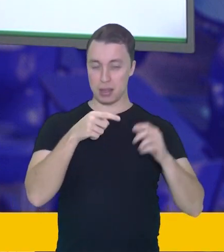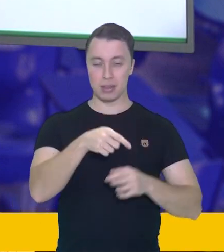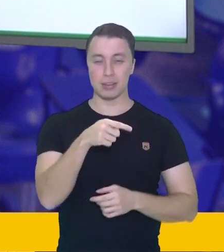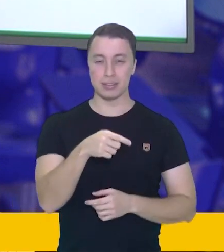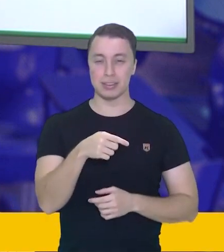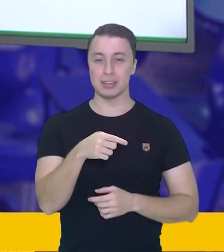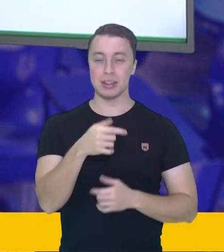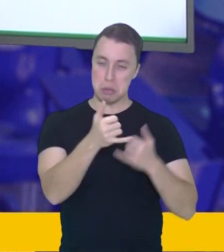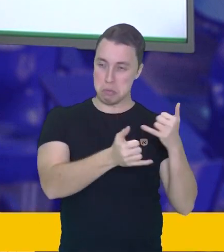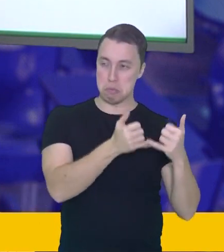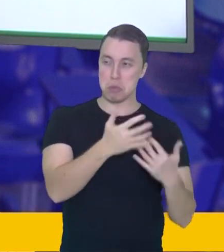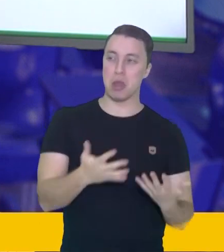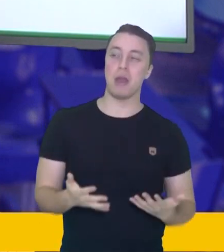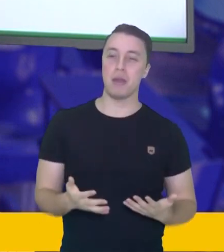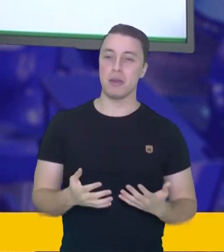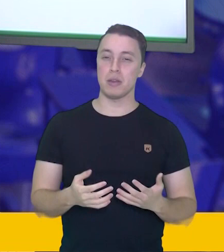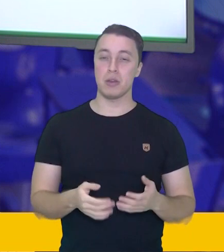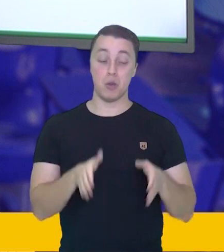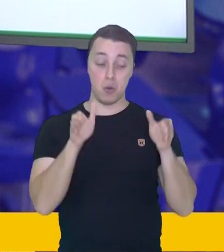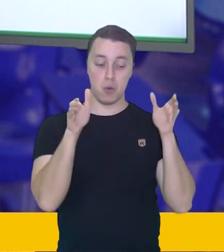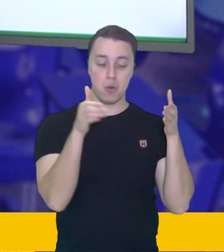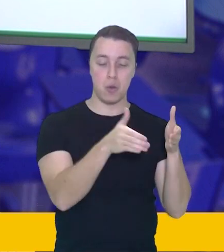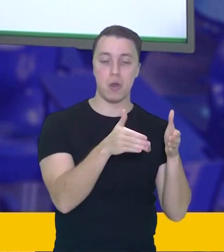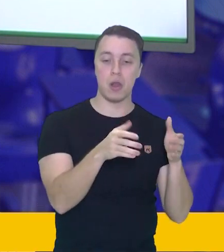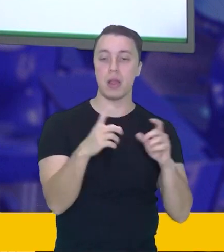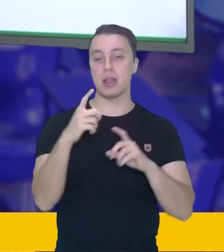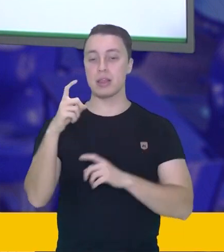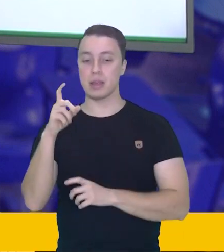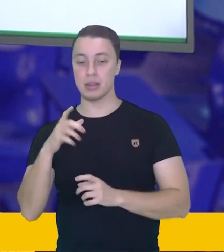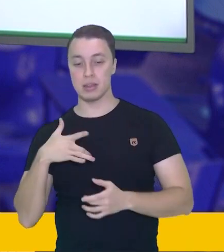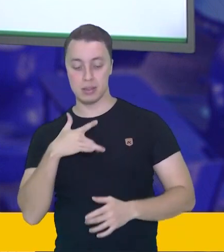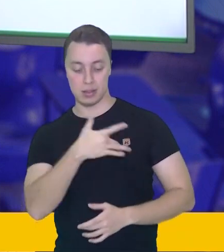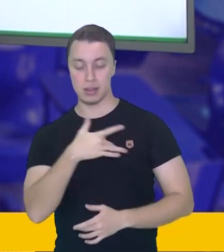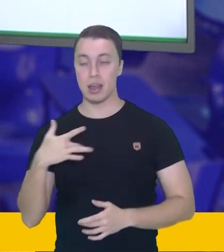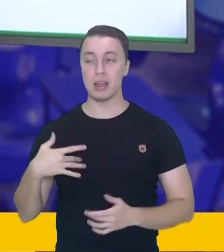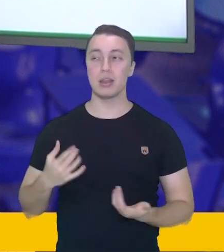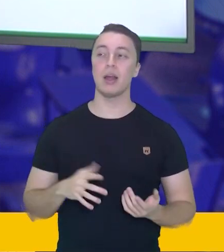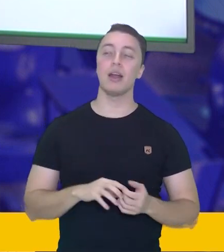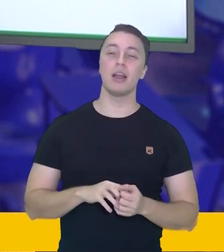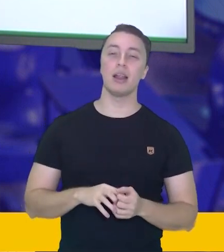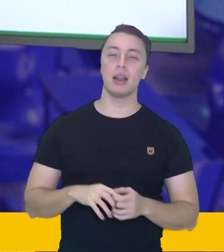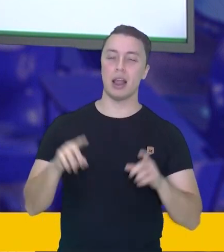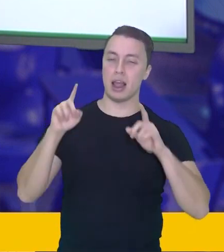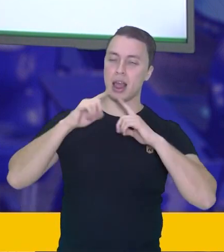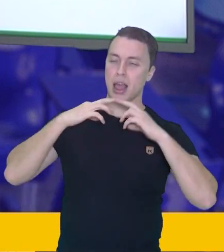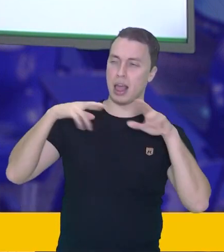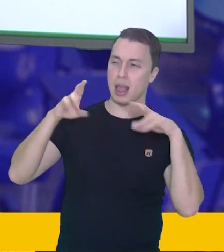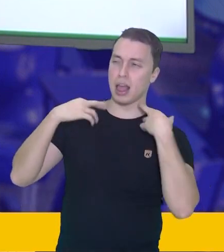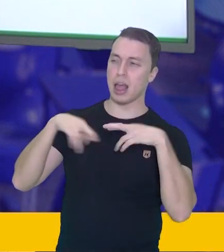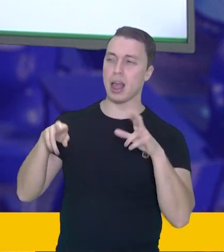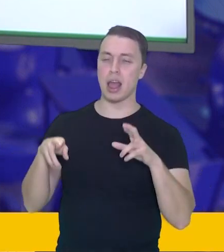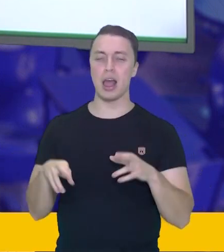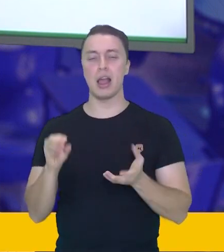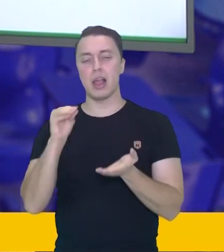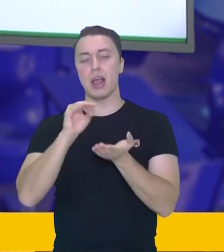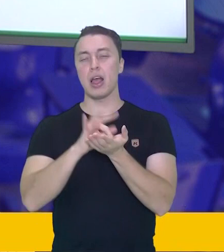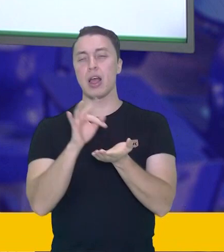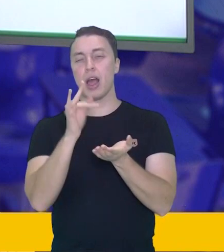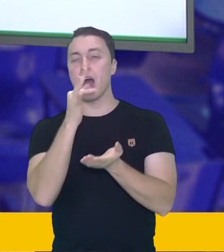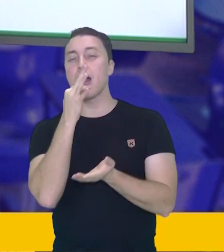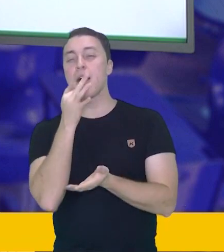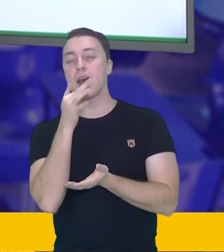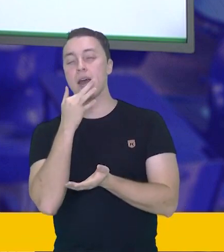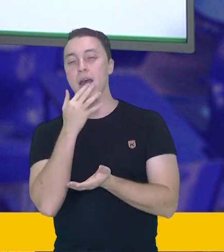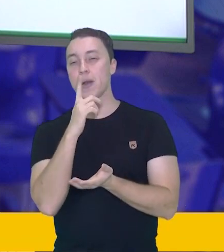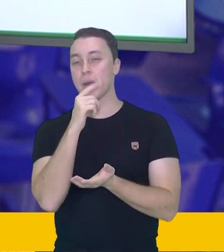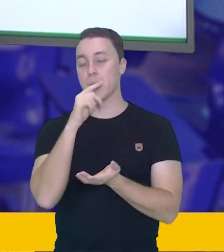atenção para uma recomendação de saúde, reclamar sobre a falta d'água ou mostrar novos personagens da